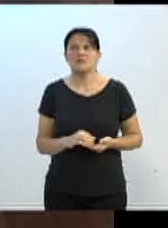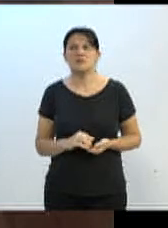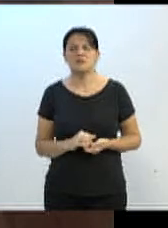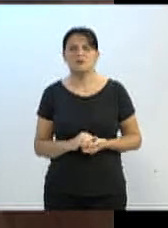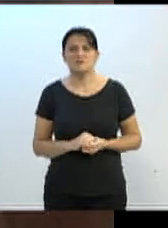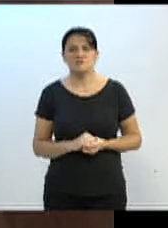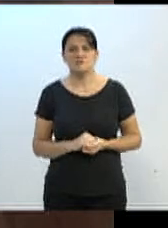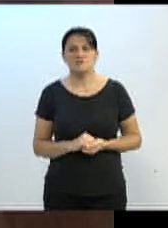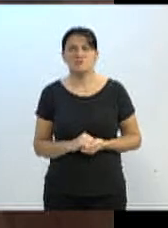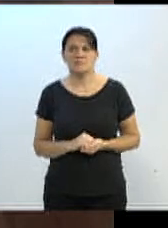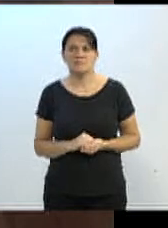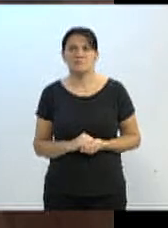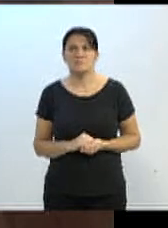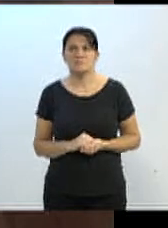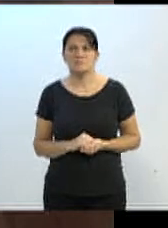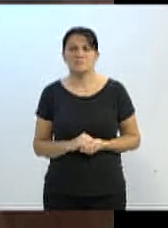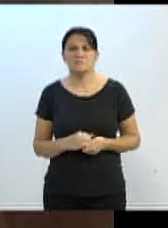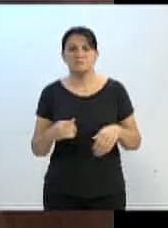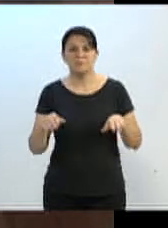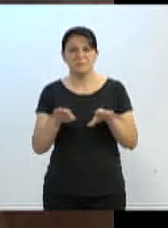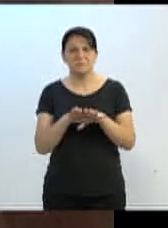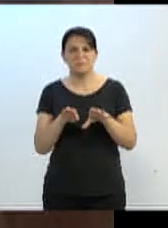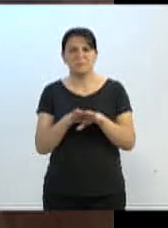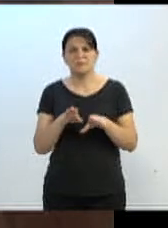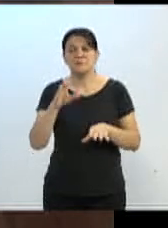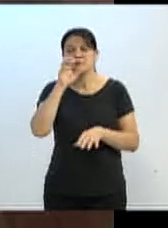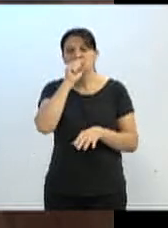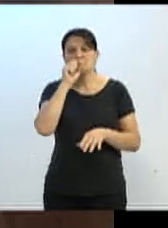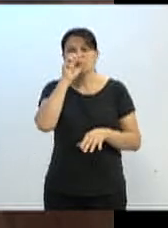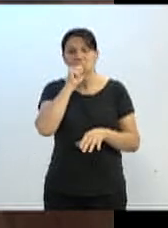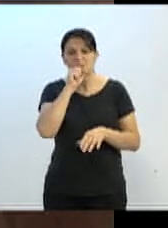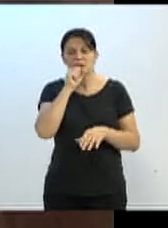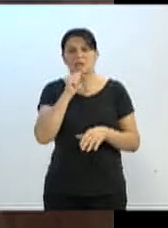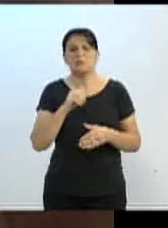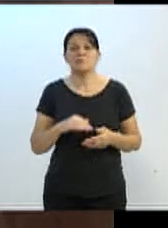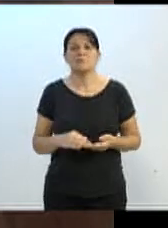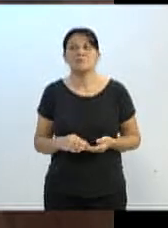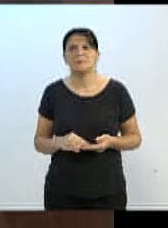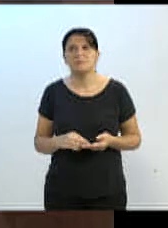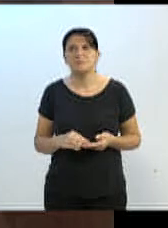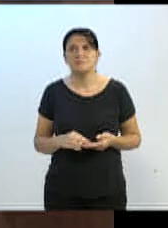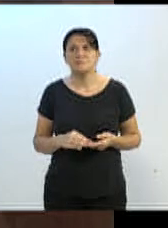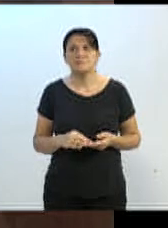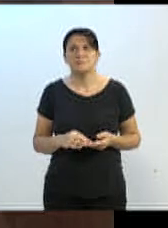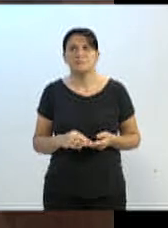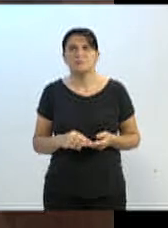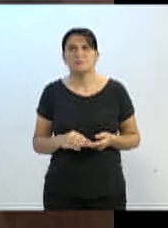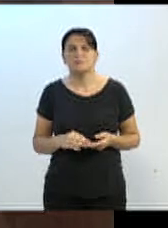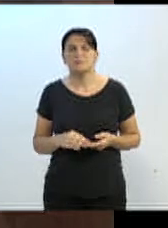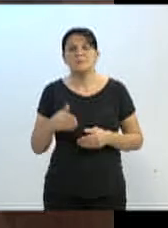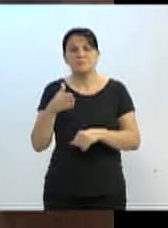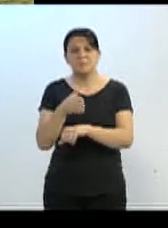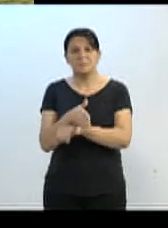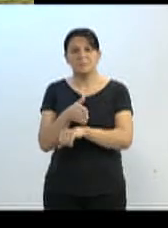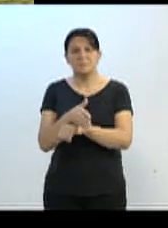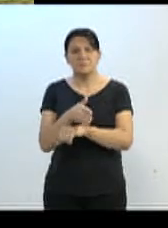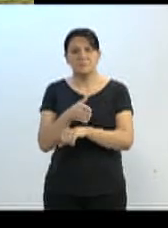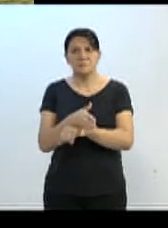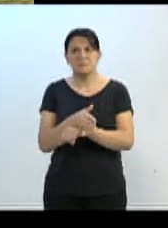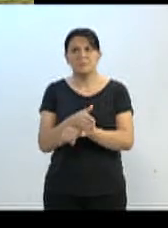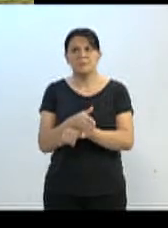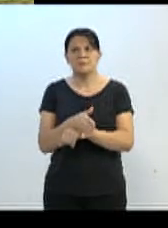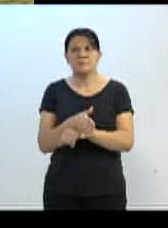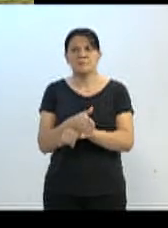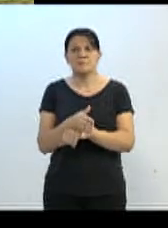também é no sábado estive a a nossa estive participando também